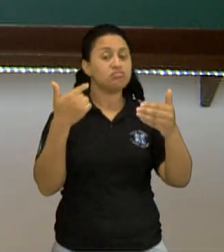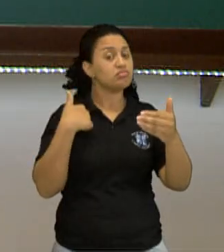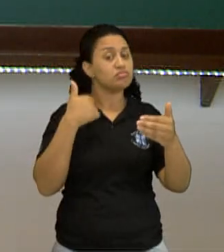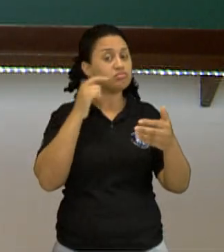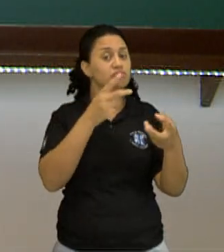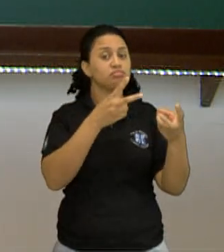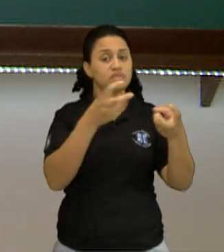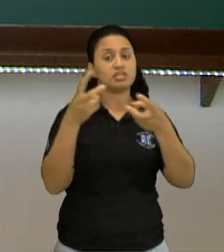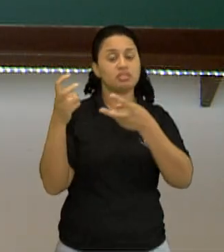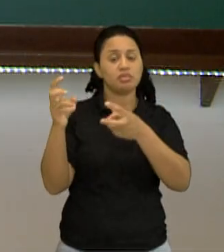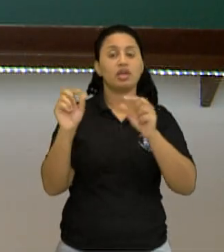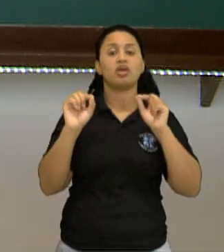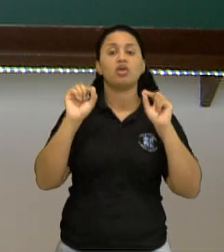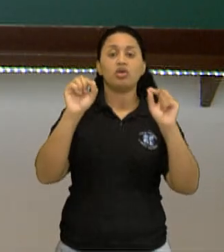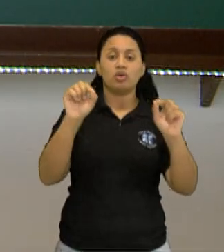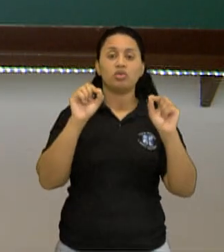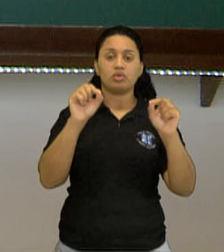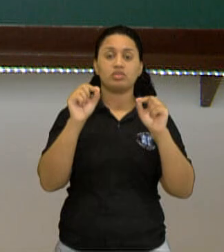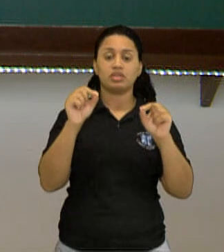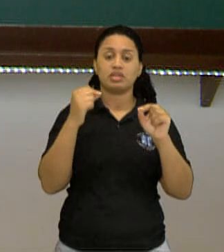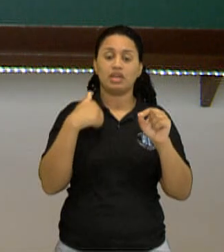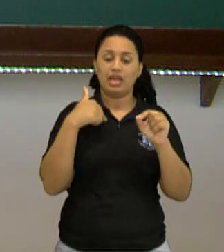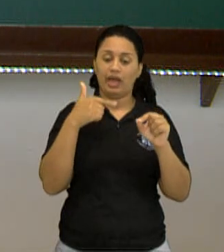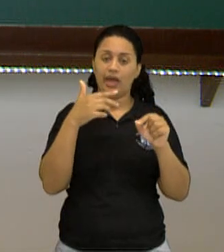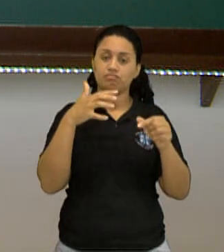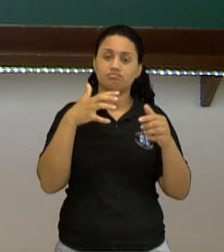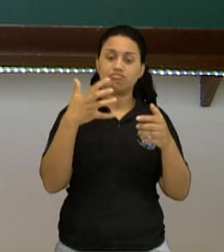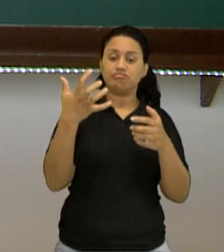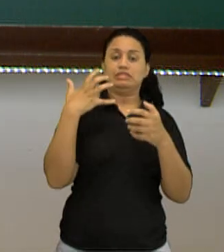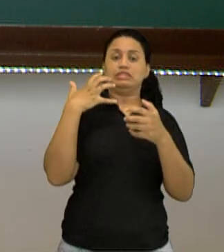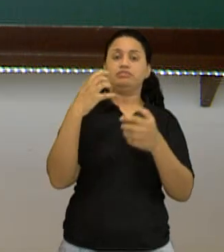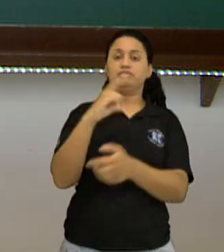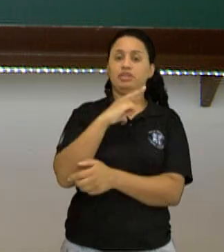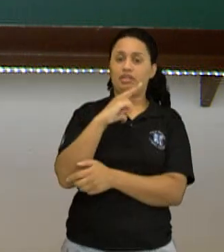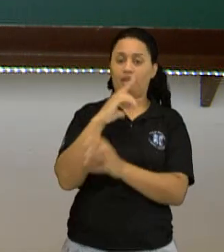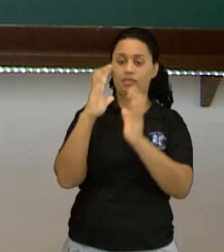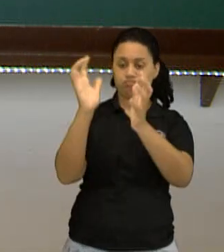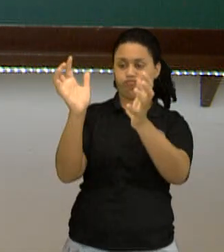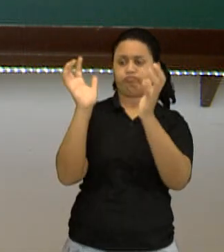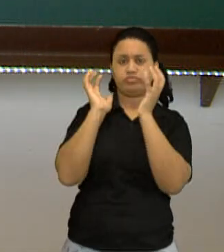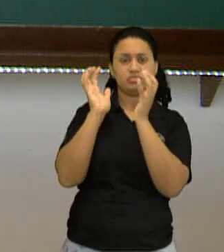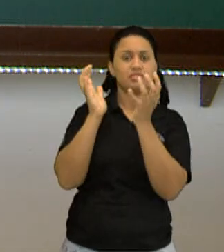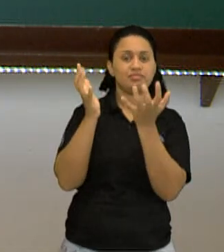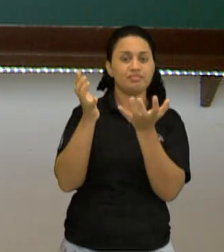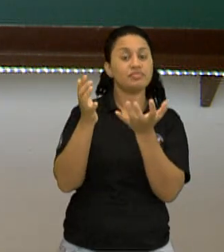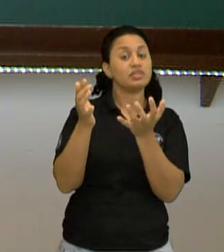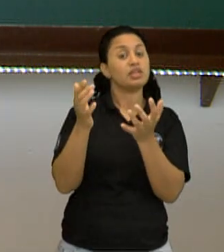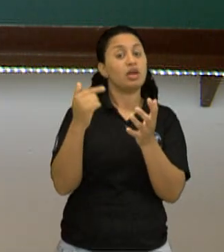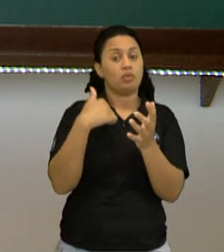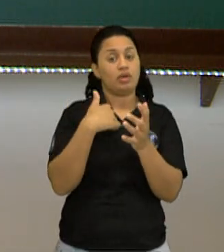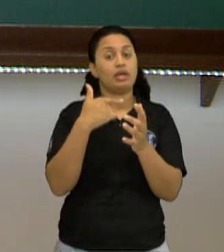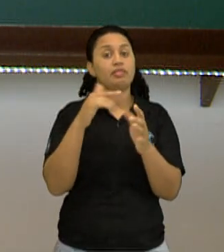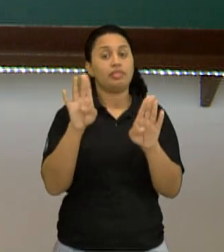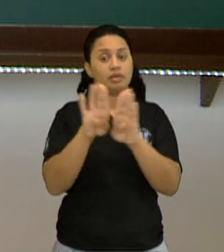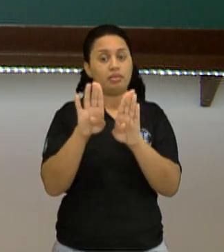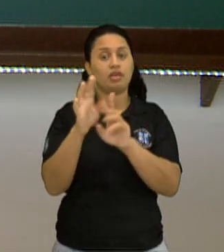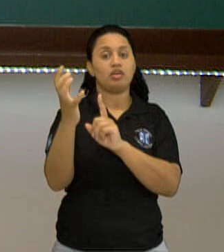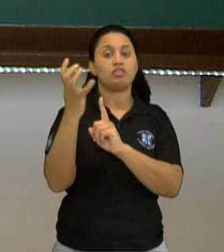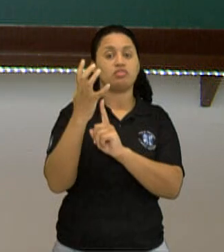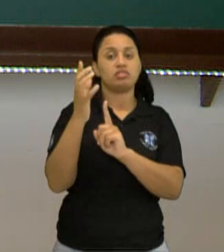que está relacionado com o impacto que você sofre. Ou seja, o impacto ele está relacionado com a quantidade